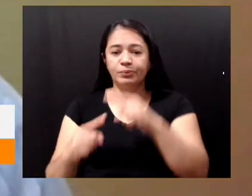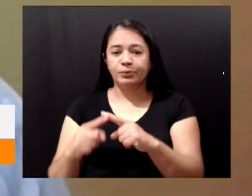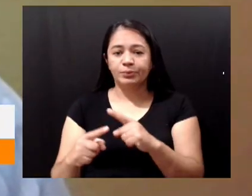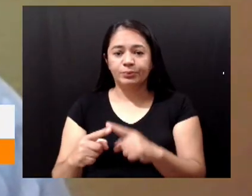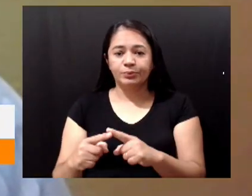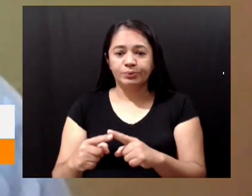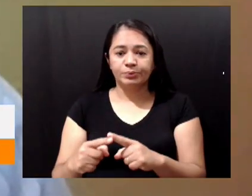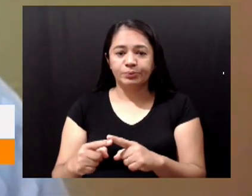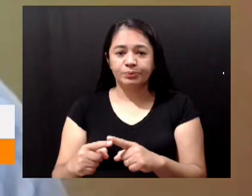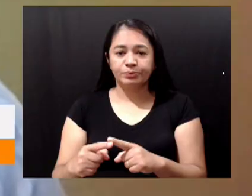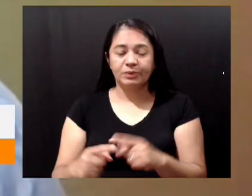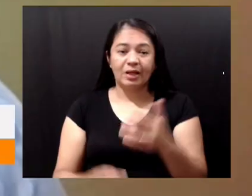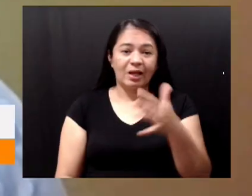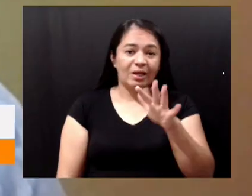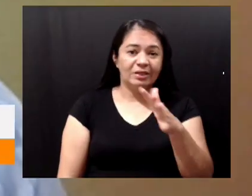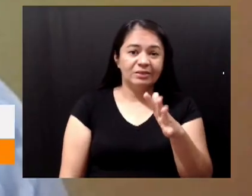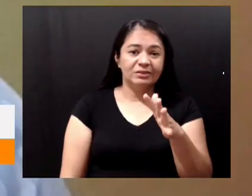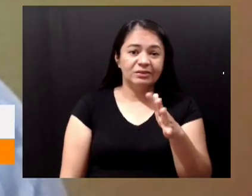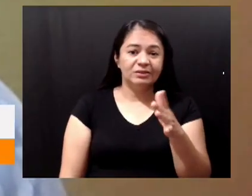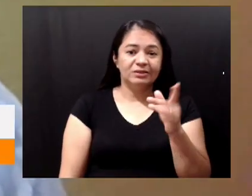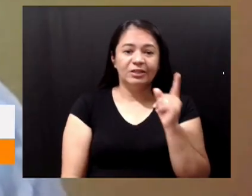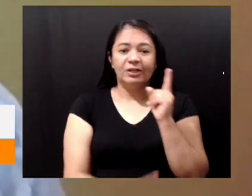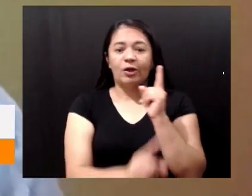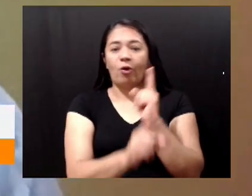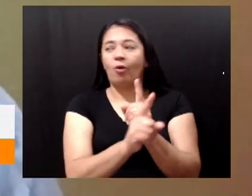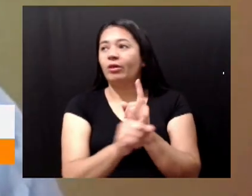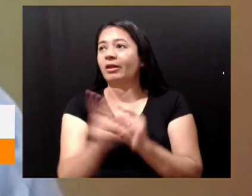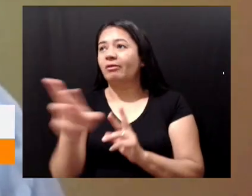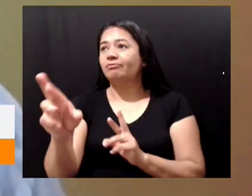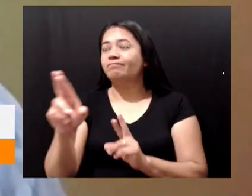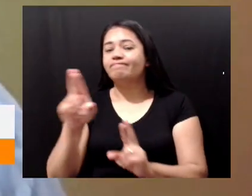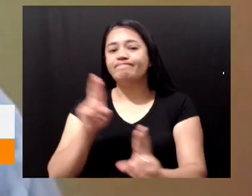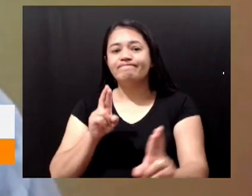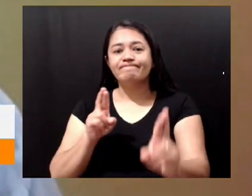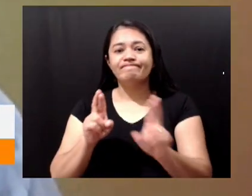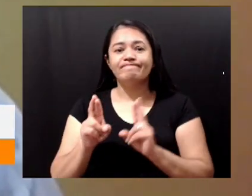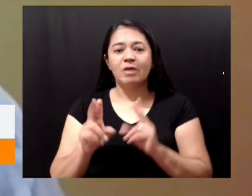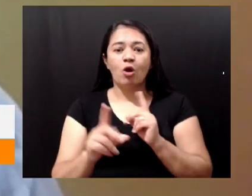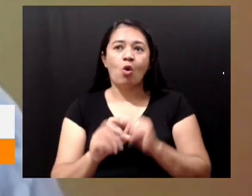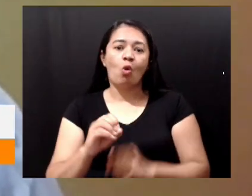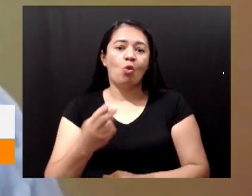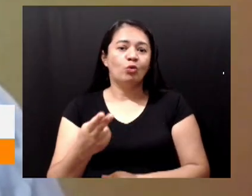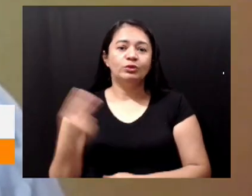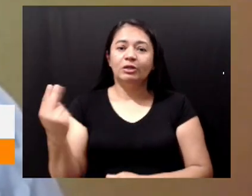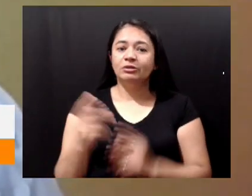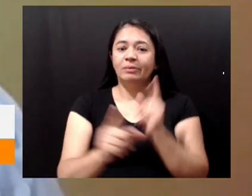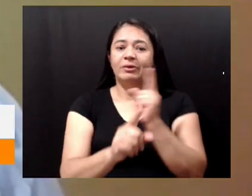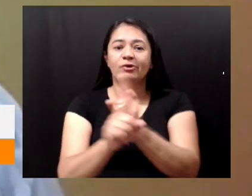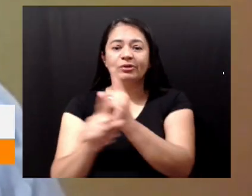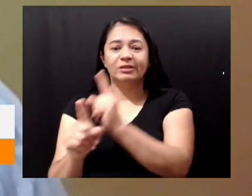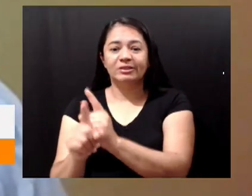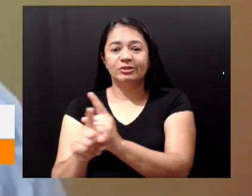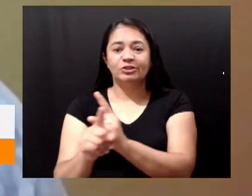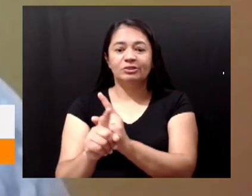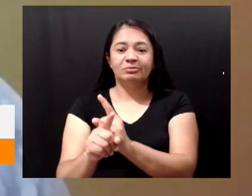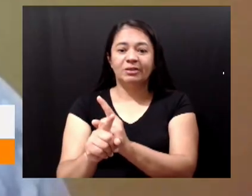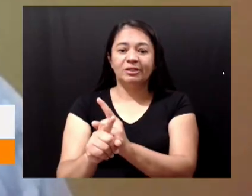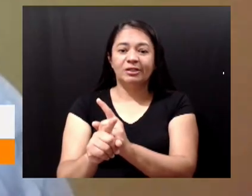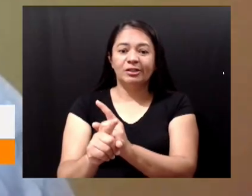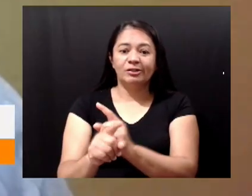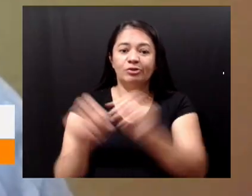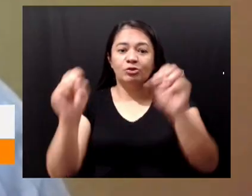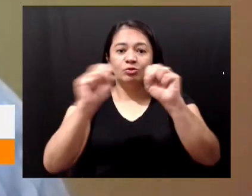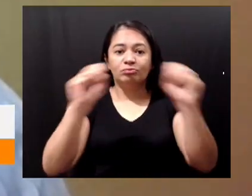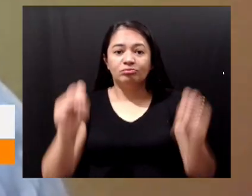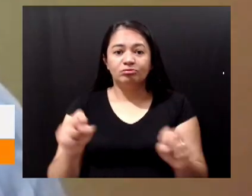muitas vezes ele não encontra a resposta, não encontra o atendimento no sistema de saúde, né? E aí, ou mesmo ele